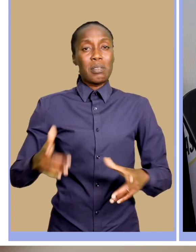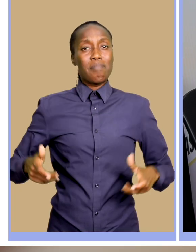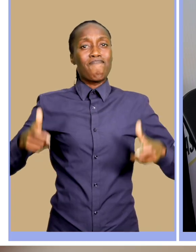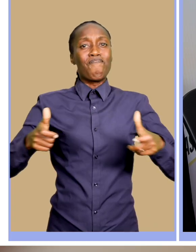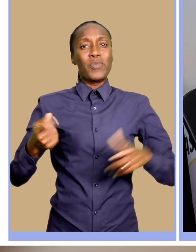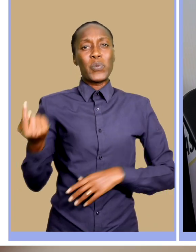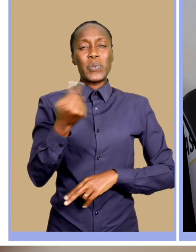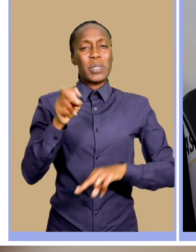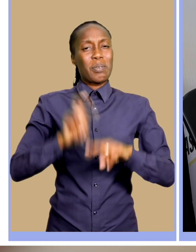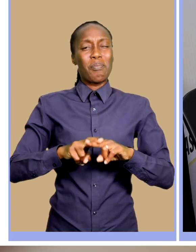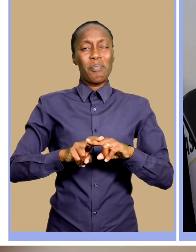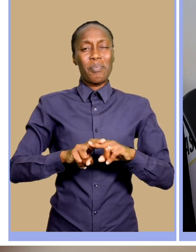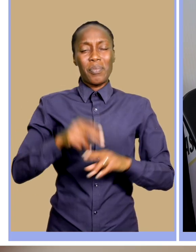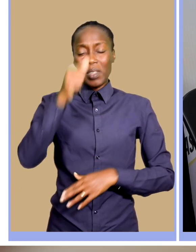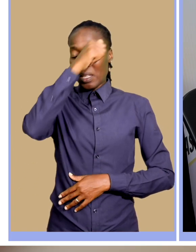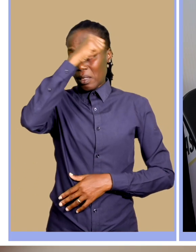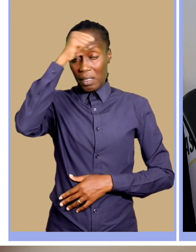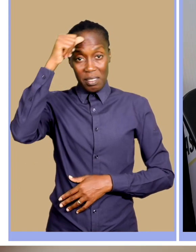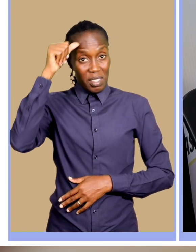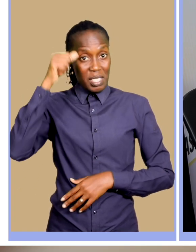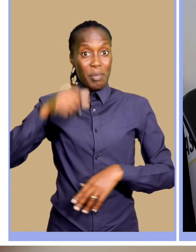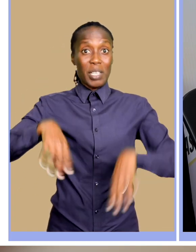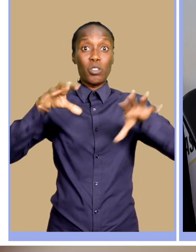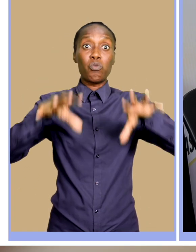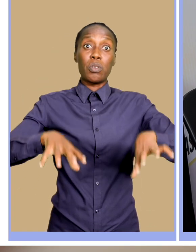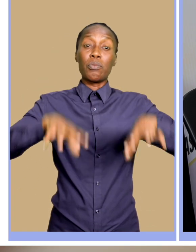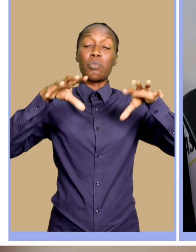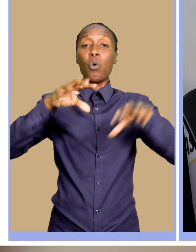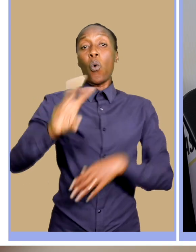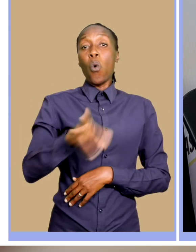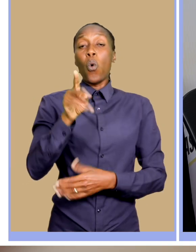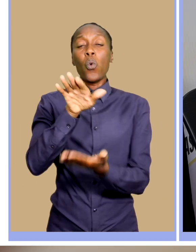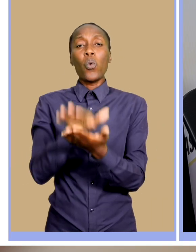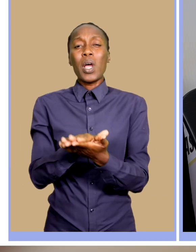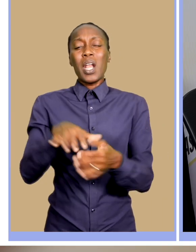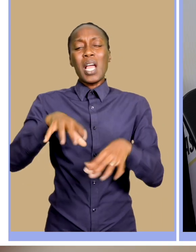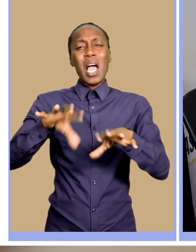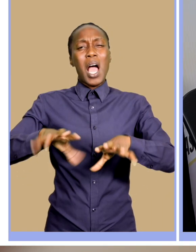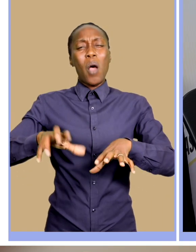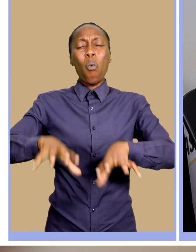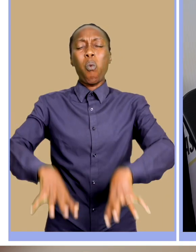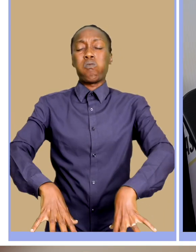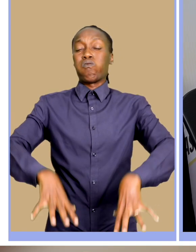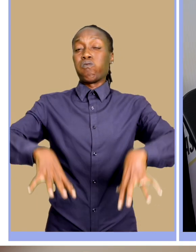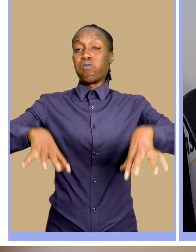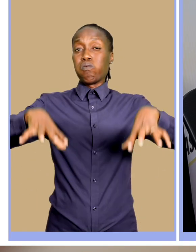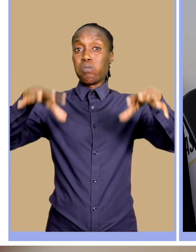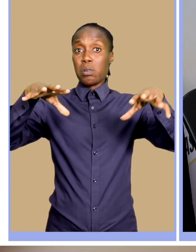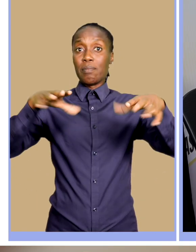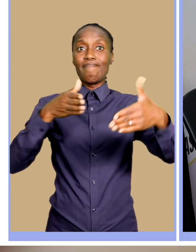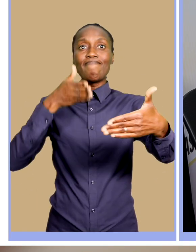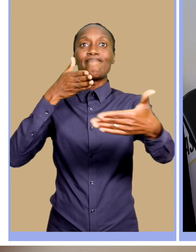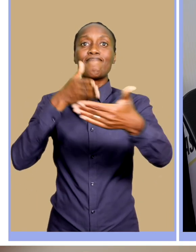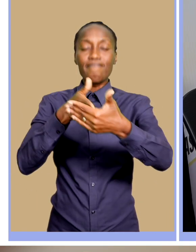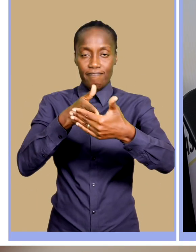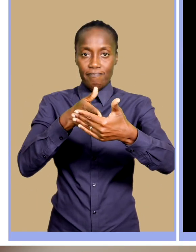já não dá para passar onde é que há muita enchente de chuva e aquela pessoa fica a sofrer. Quando é levada, vai para um